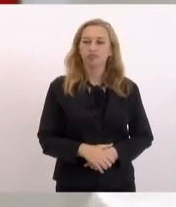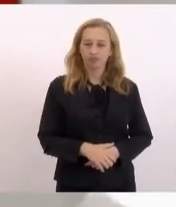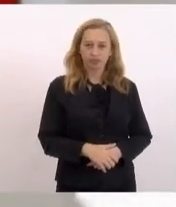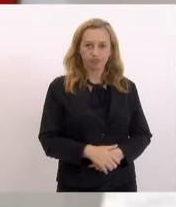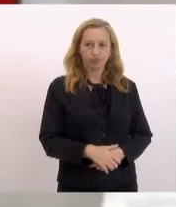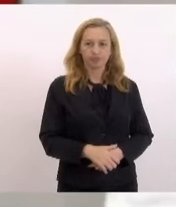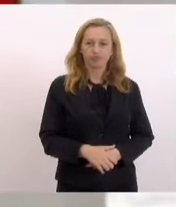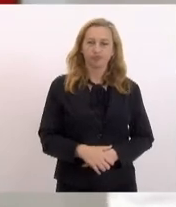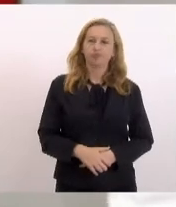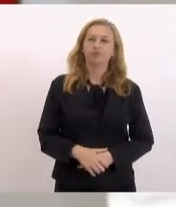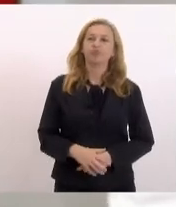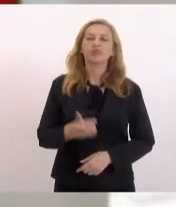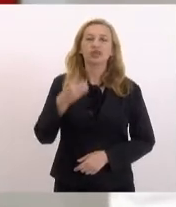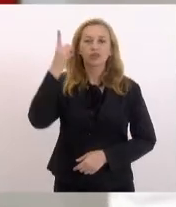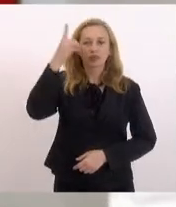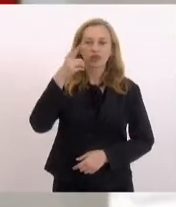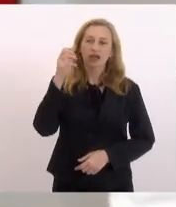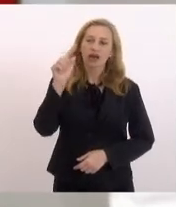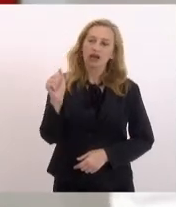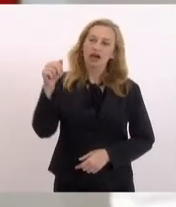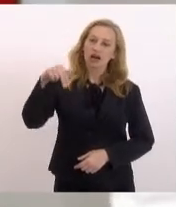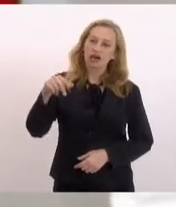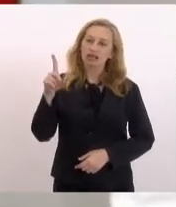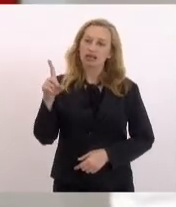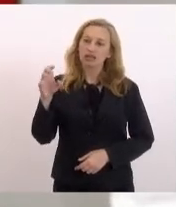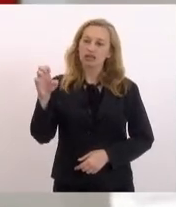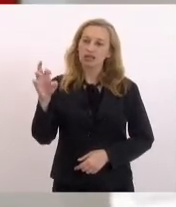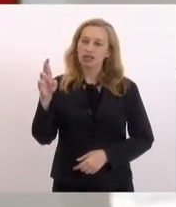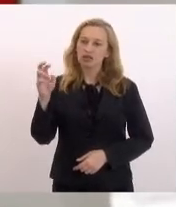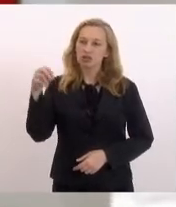Deputado Felipe Pobel. Deputado Anderson Moraes.